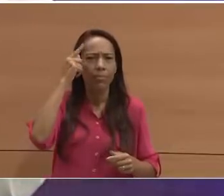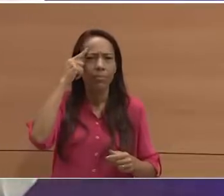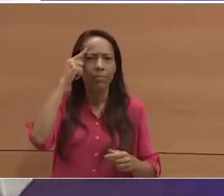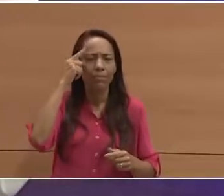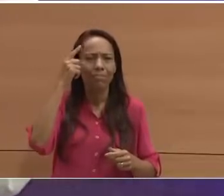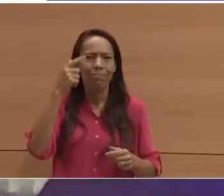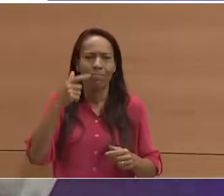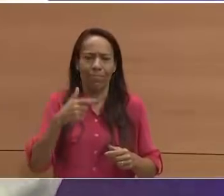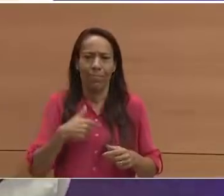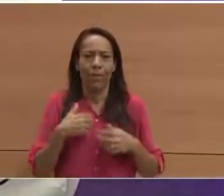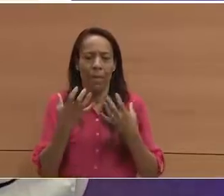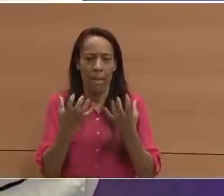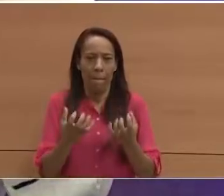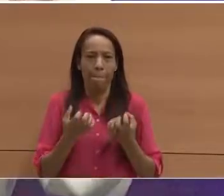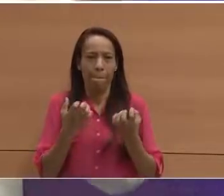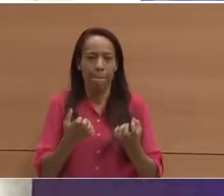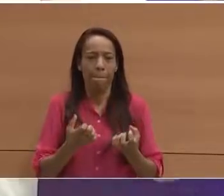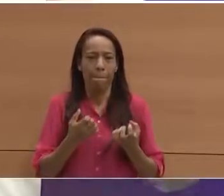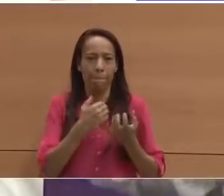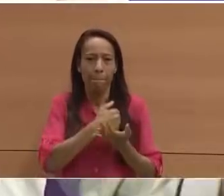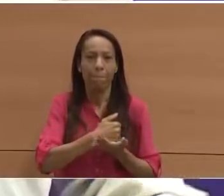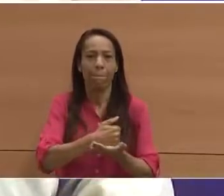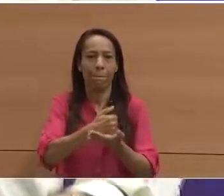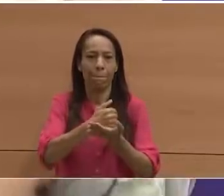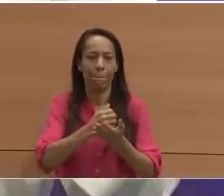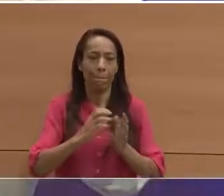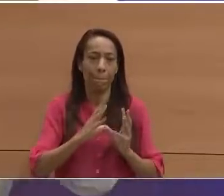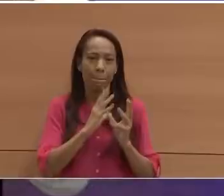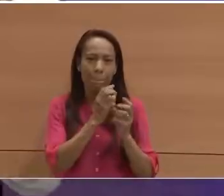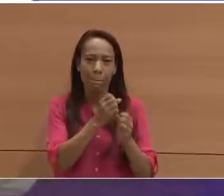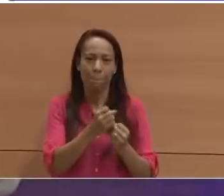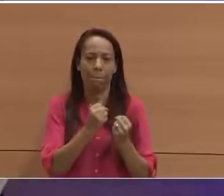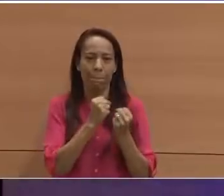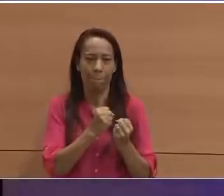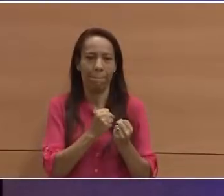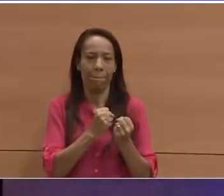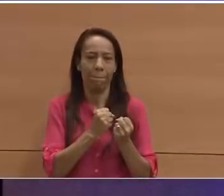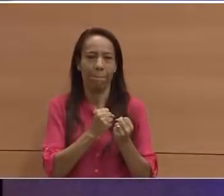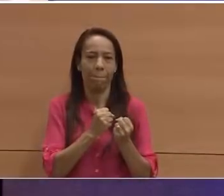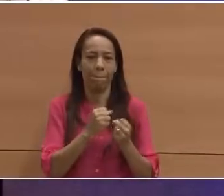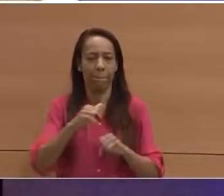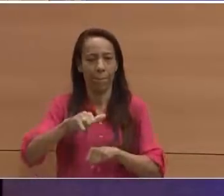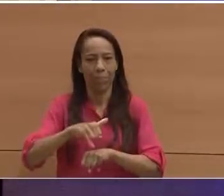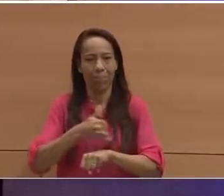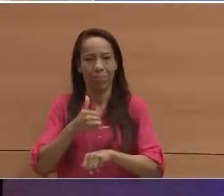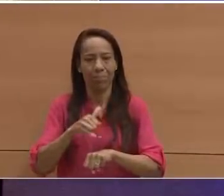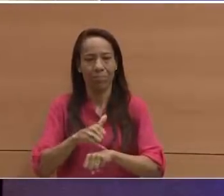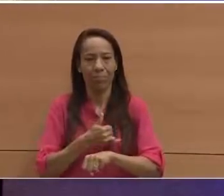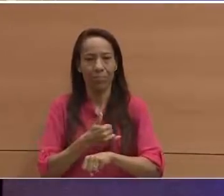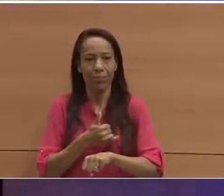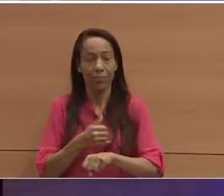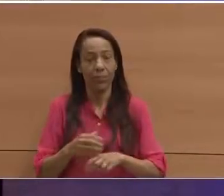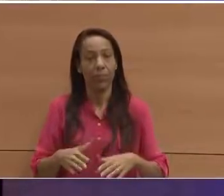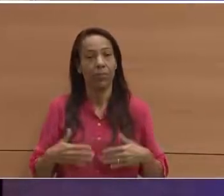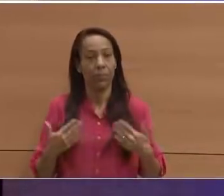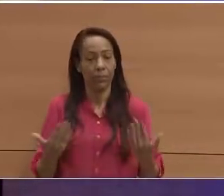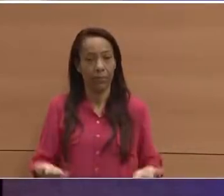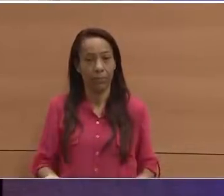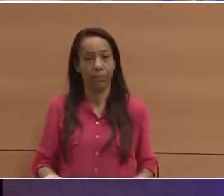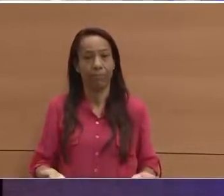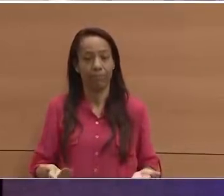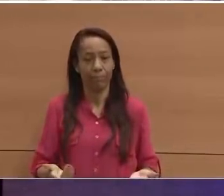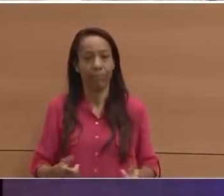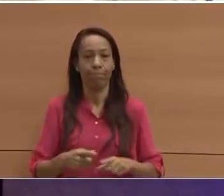Cristo. E ele foi, só que quando ele chegou lá, viu dezenas de milhares, mostraram